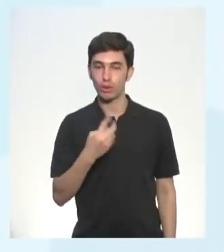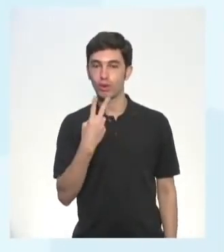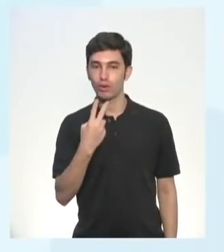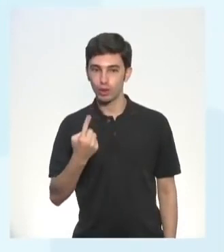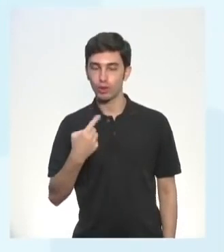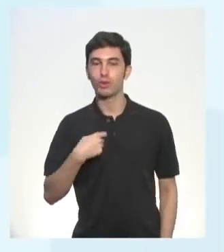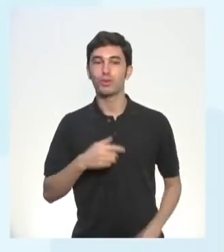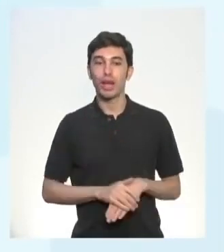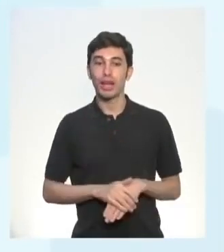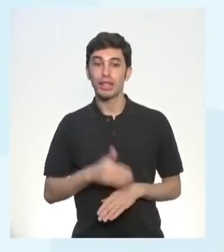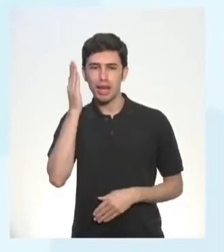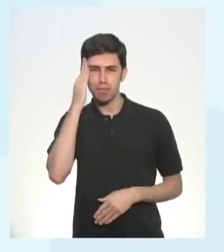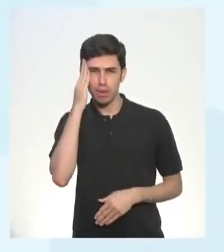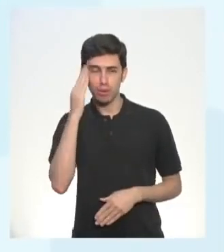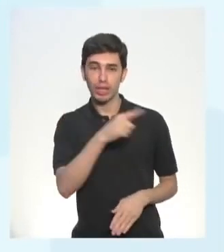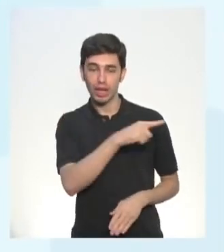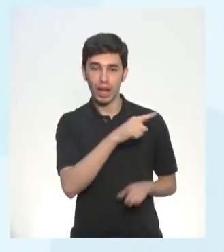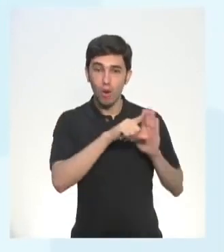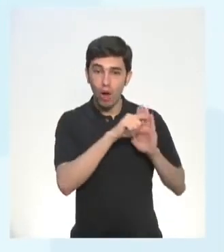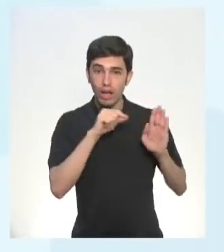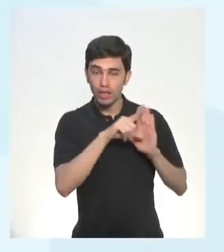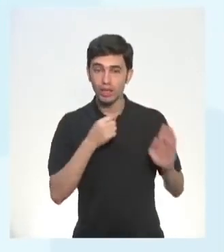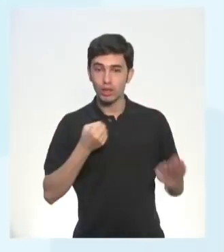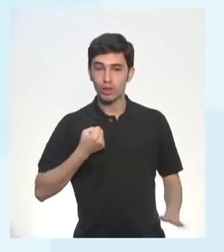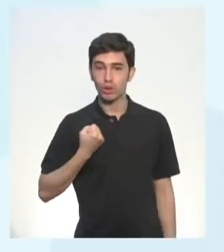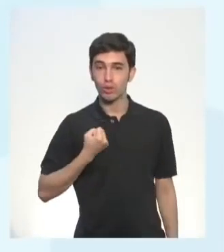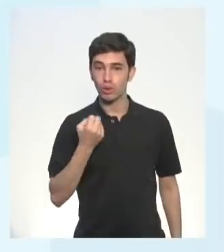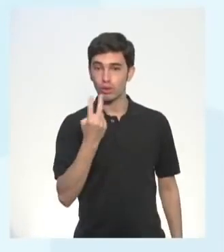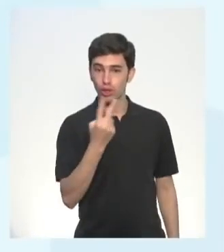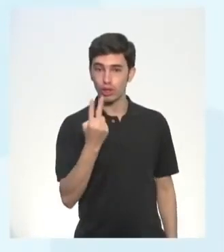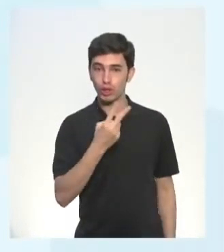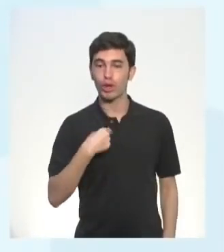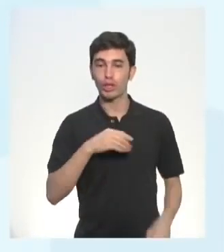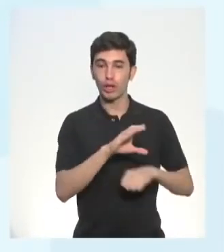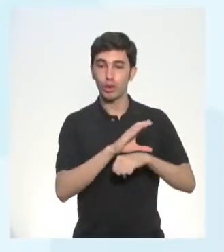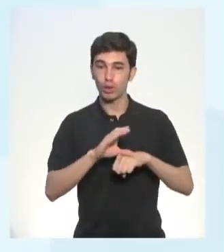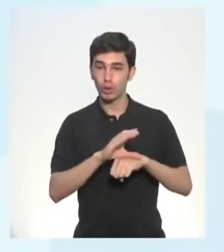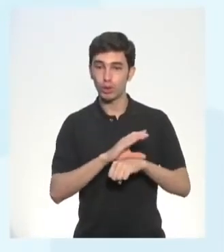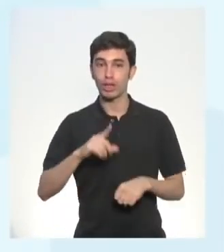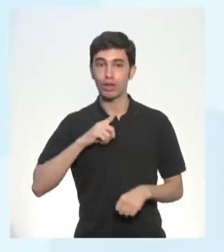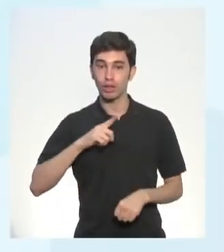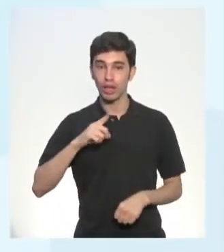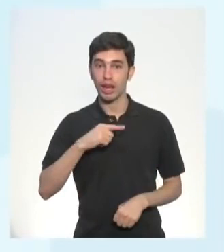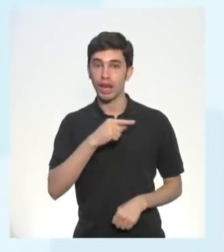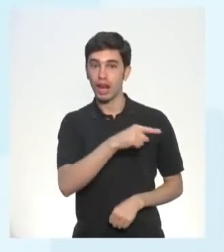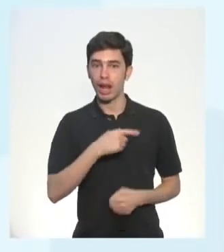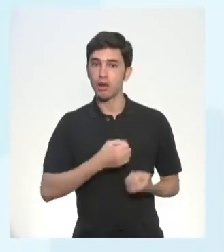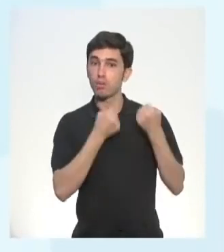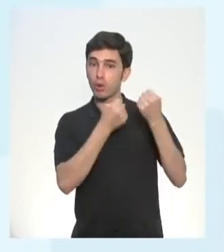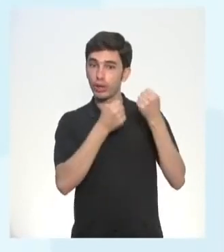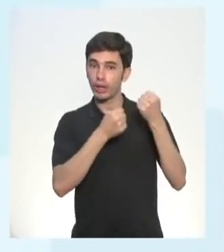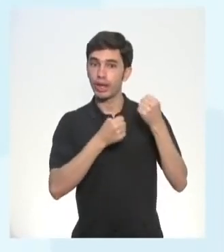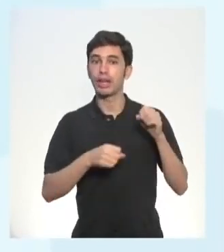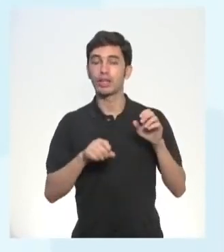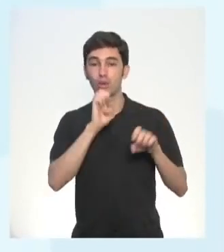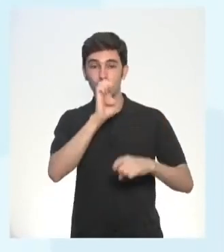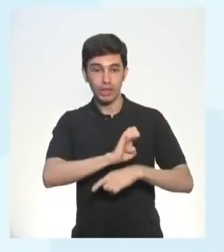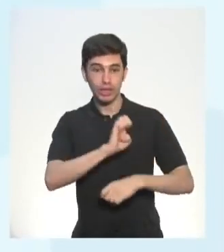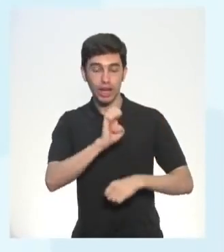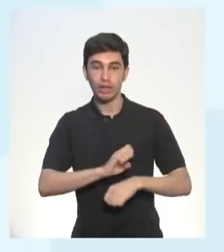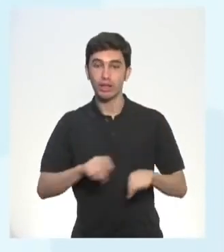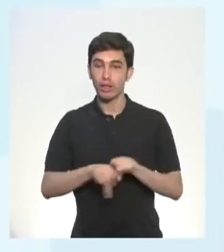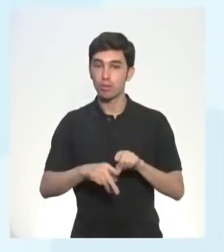legislarem, quase não sai, sobre essa matéria. Sabemos que existe a Lei do Silêncio, popularmente conhecida, né, o